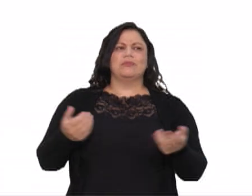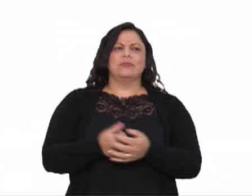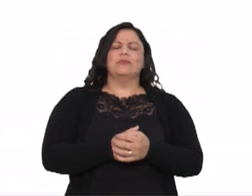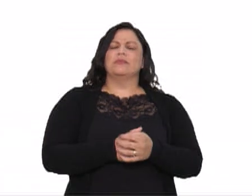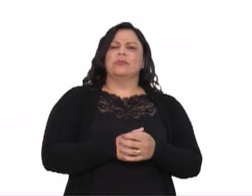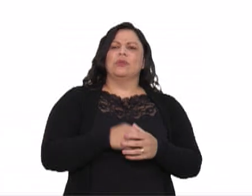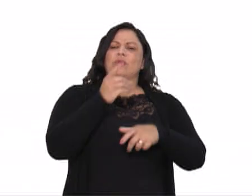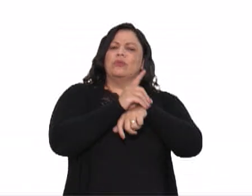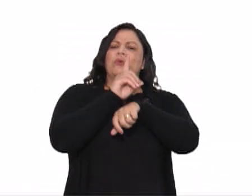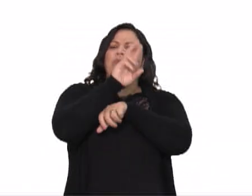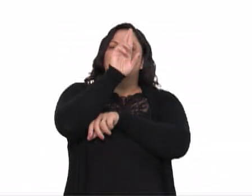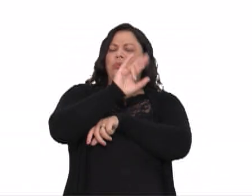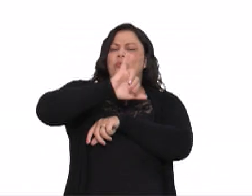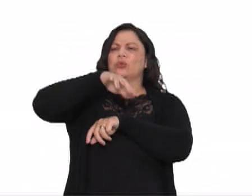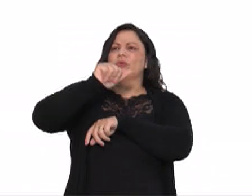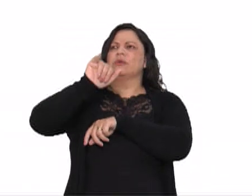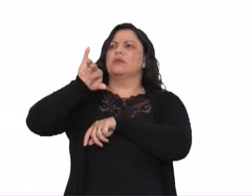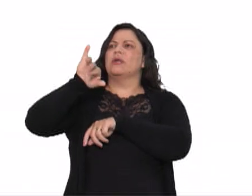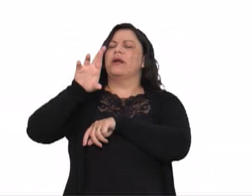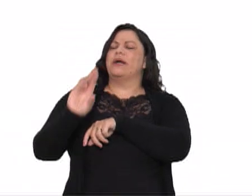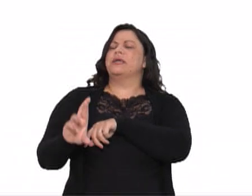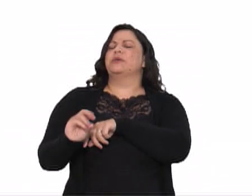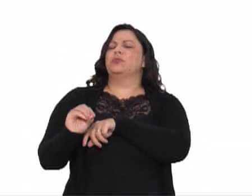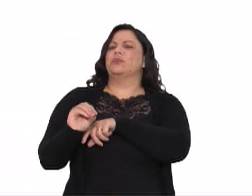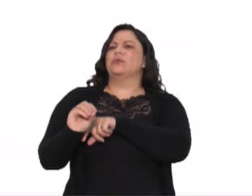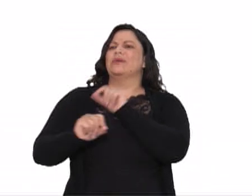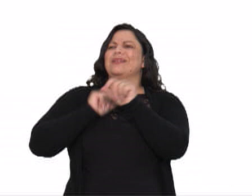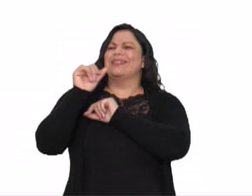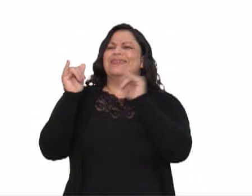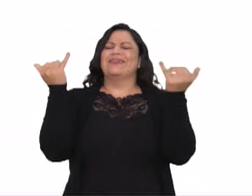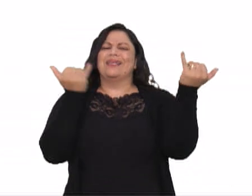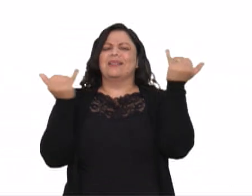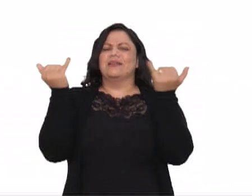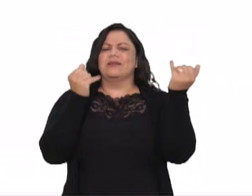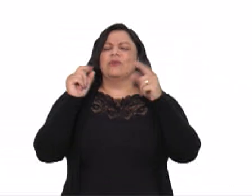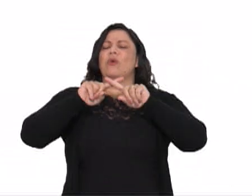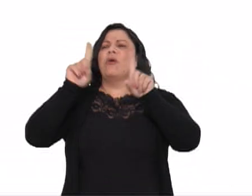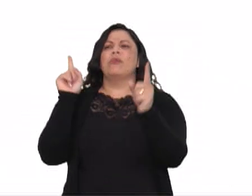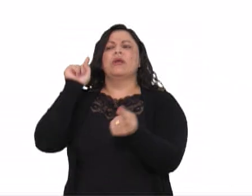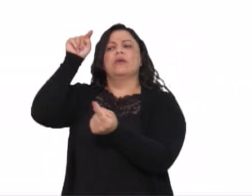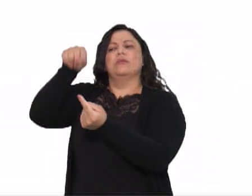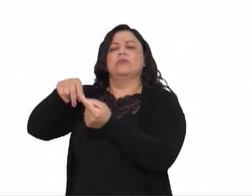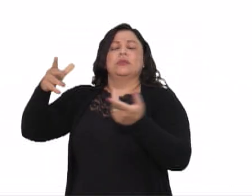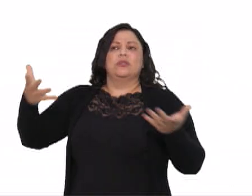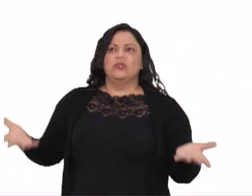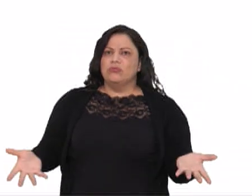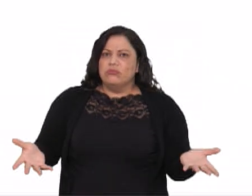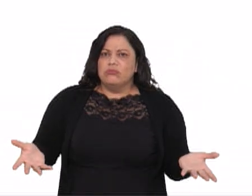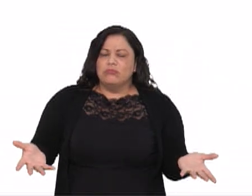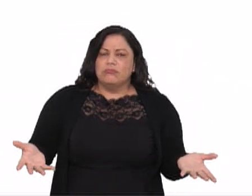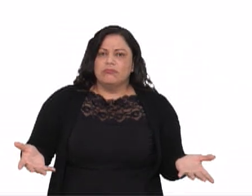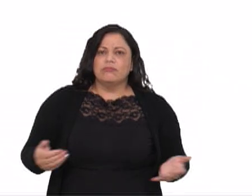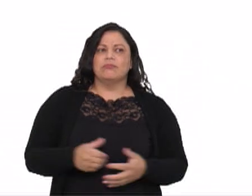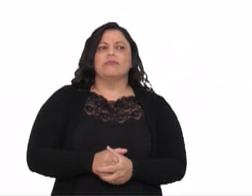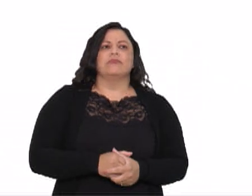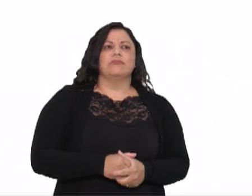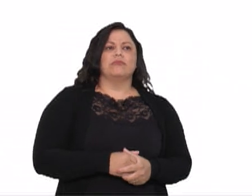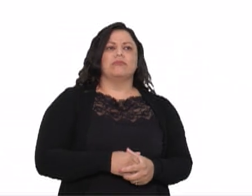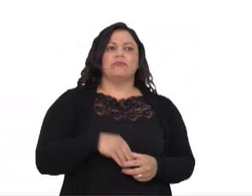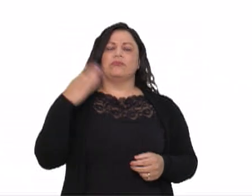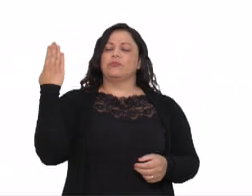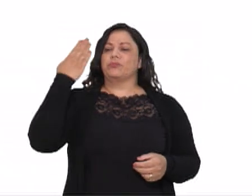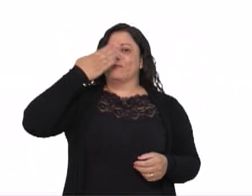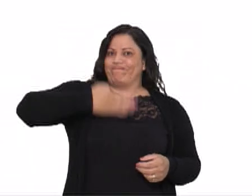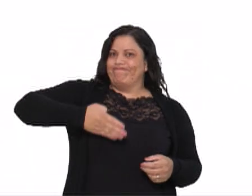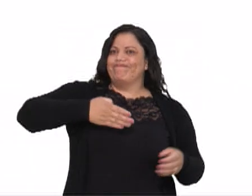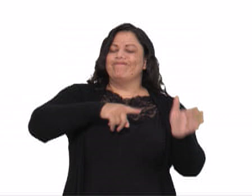Jairo, traz essa informação, qual que é o objetivo dele? O objetivo é comprovar por meio de